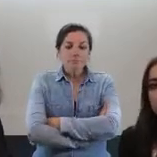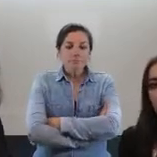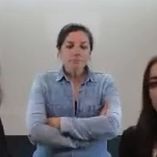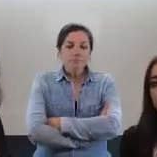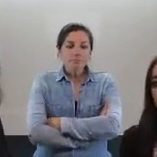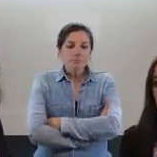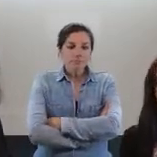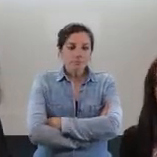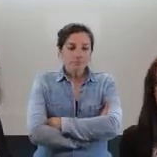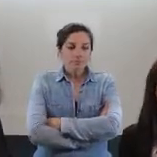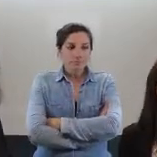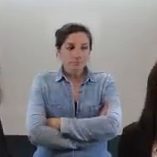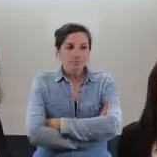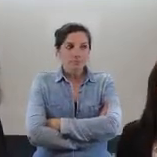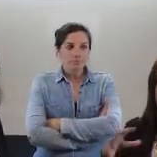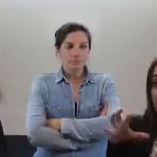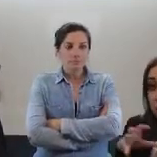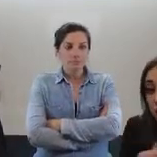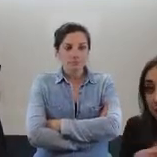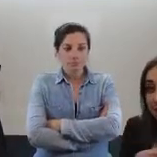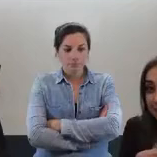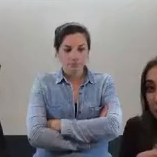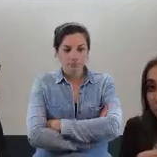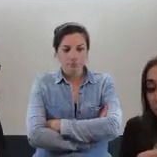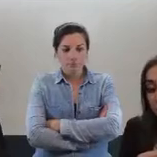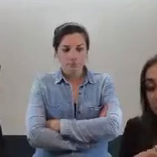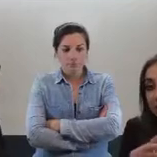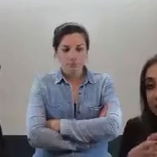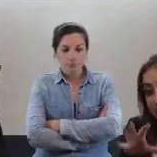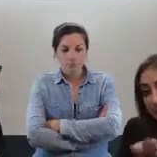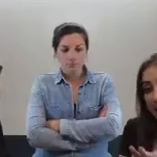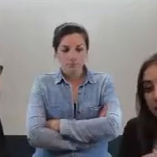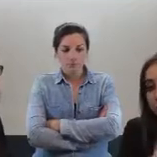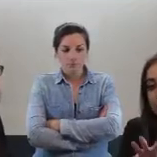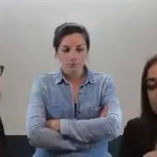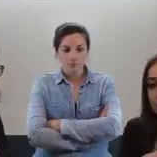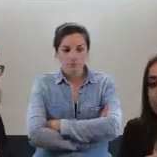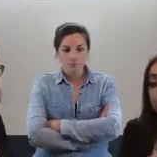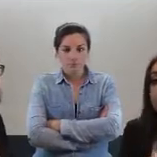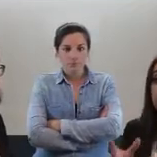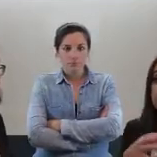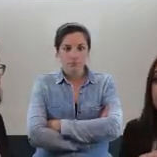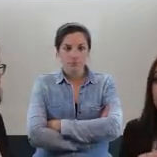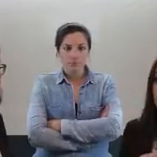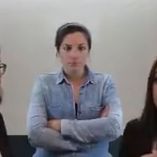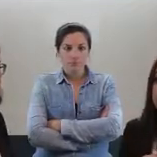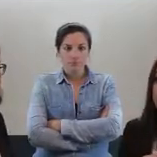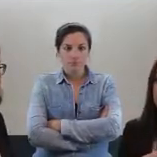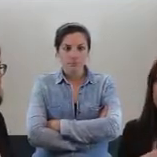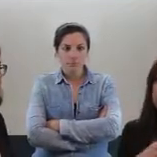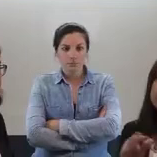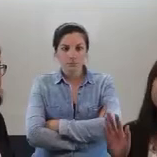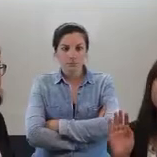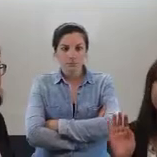elas são como se fossem umas caixinhas, né, da internet, um site da internet, que armazenam todas